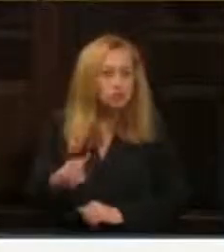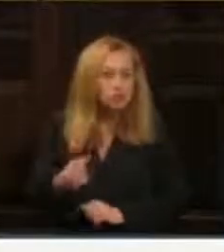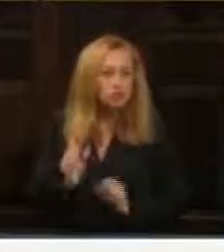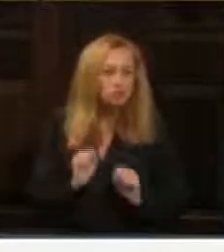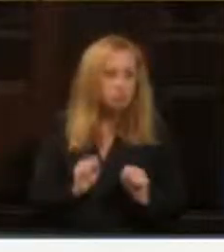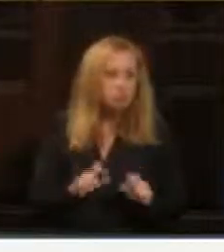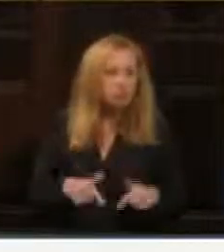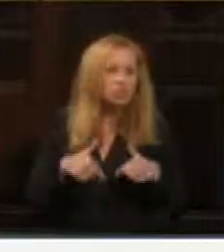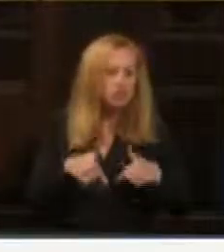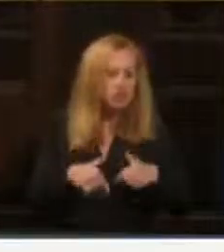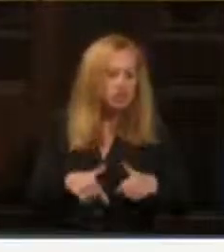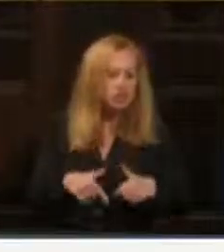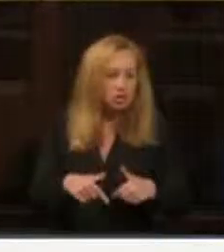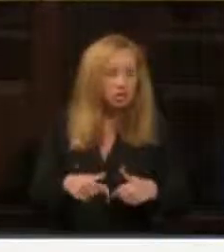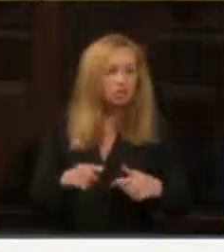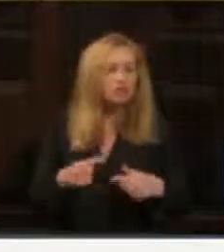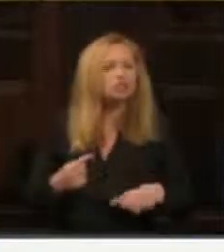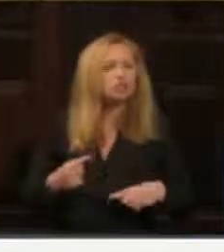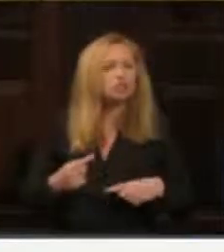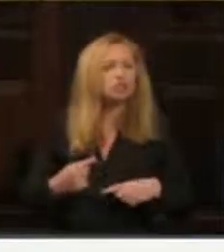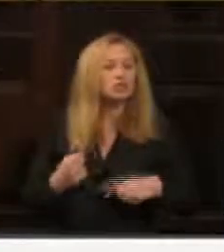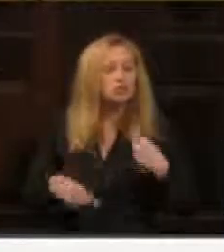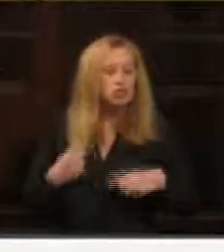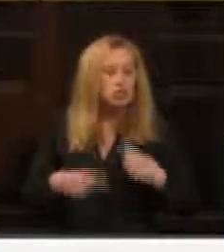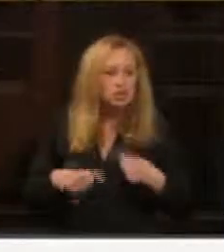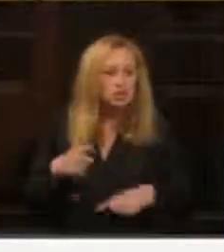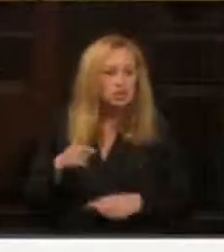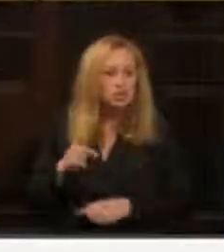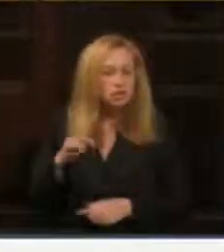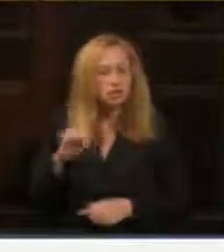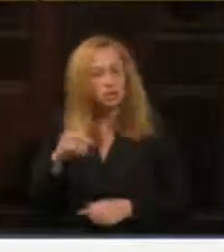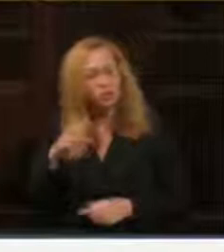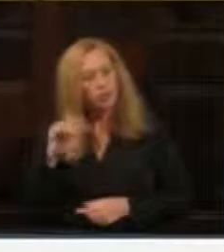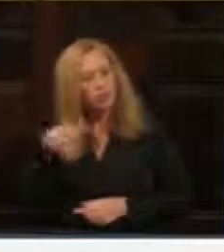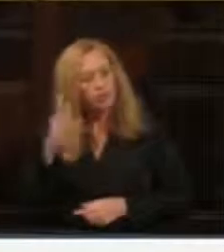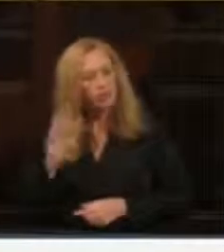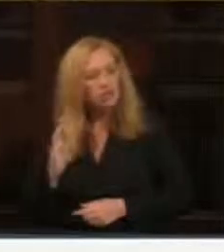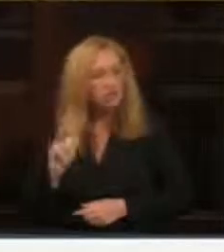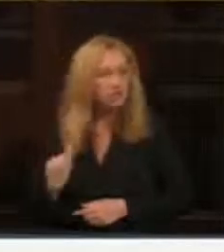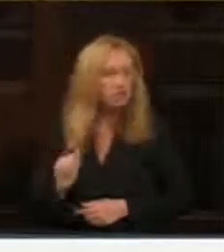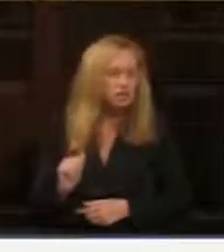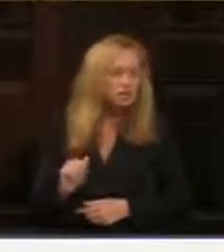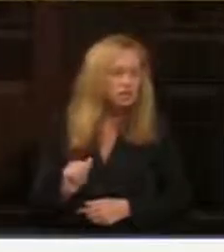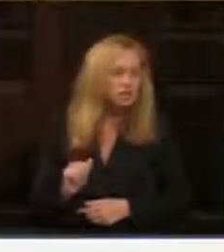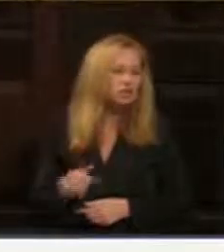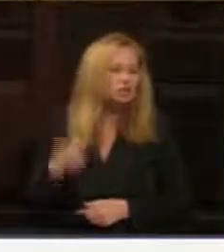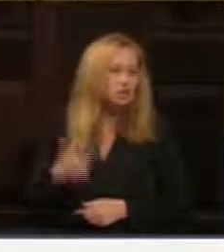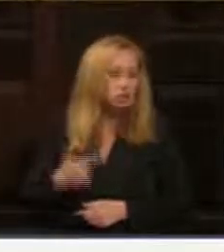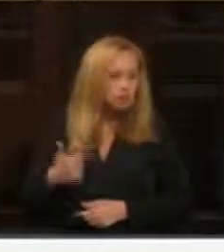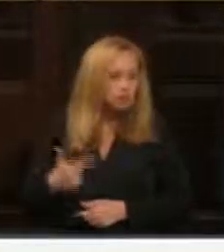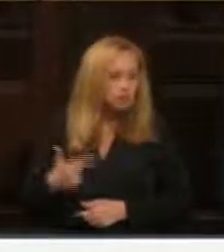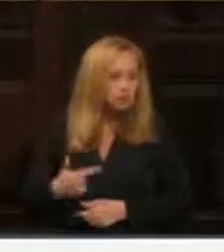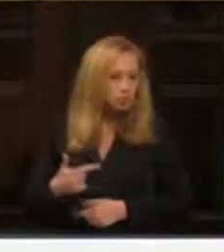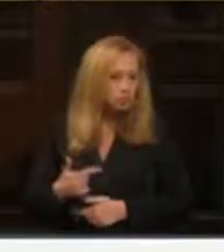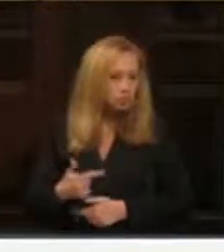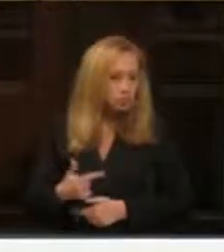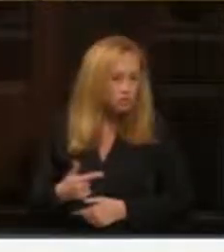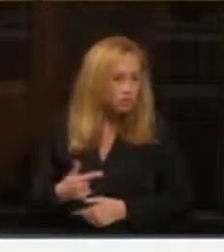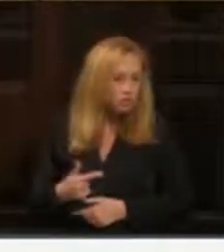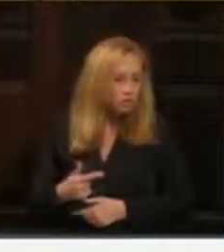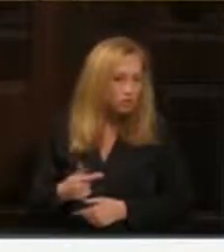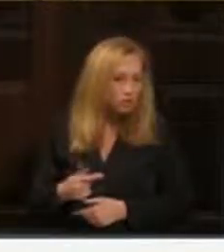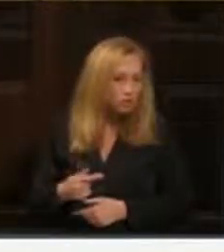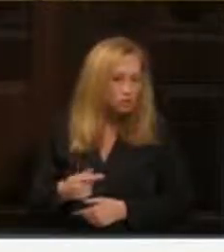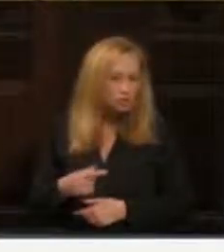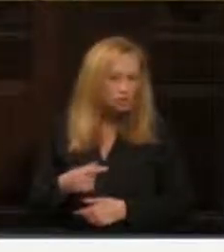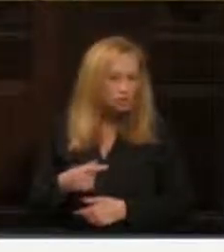do ponto de vista diplomático sem se ferir o princípio da reciprocidade. Esse é o primeiro elemento. Mas o segundo, que acabou me motivando a fazer